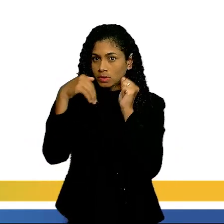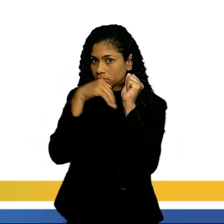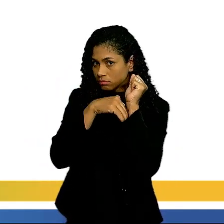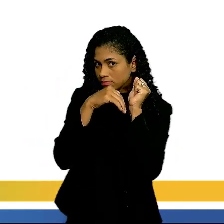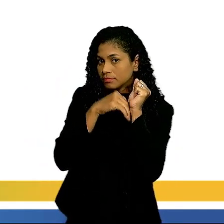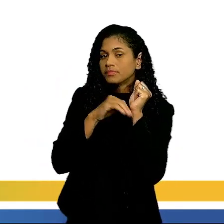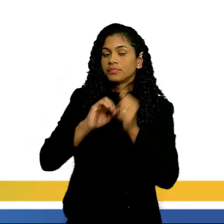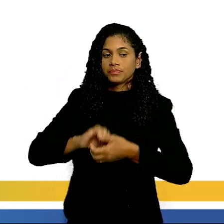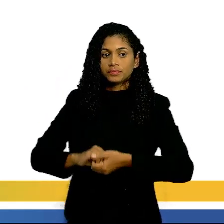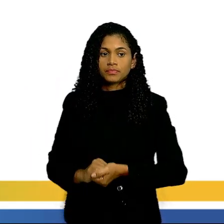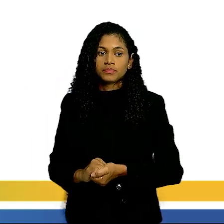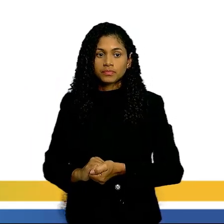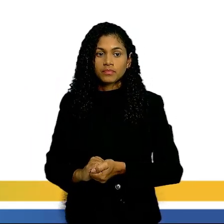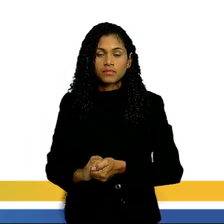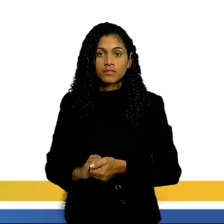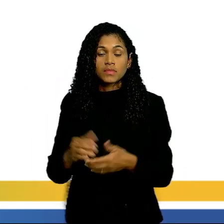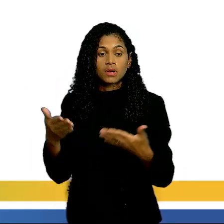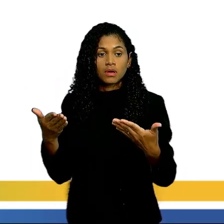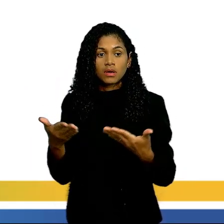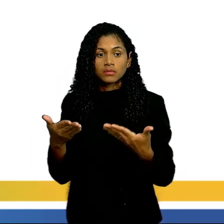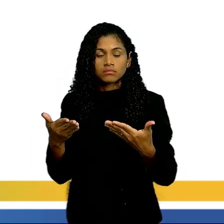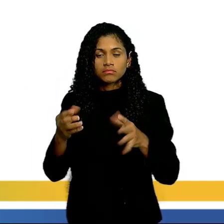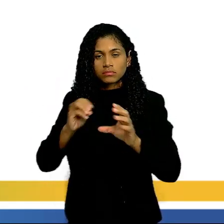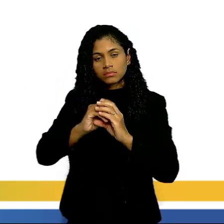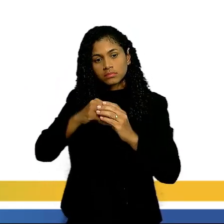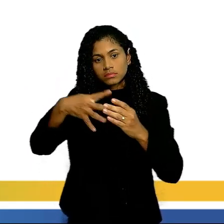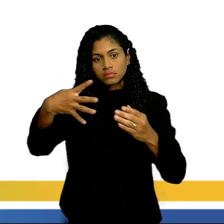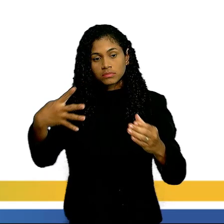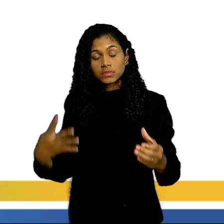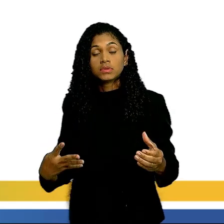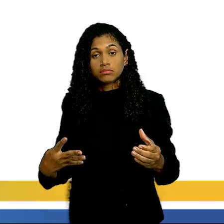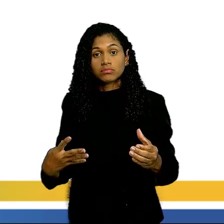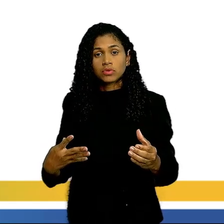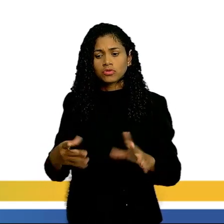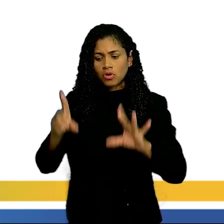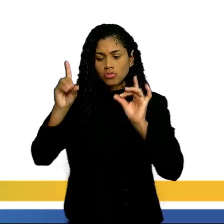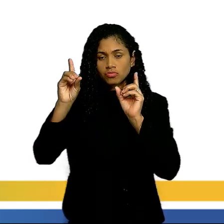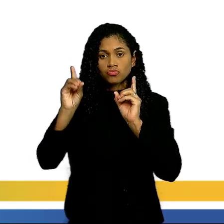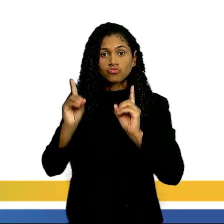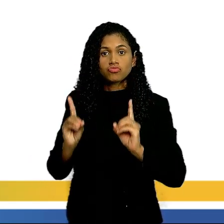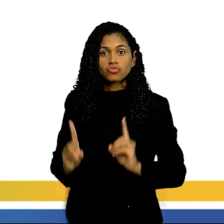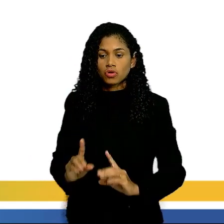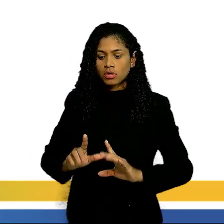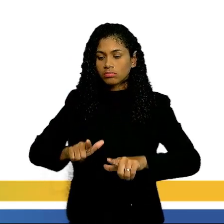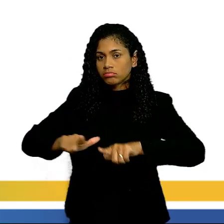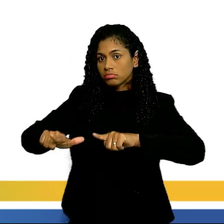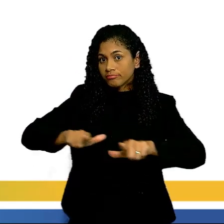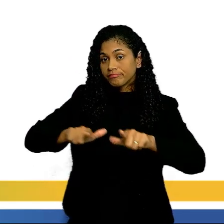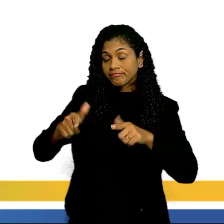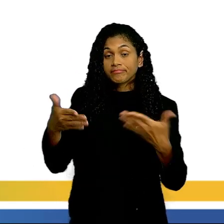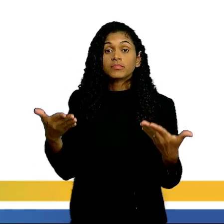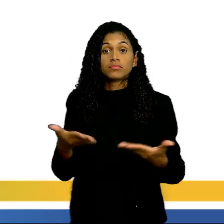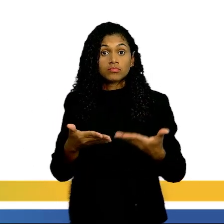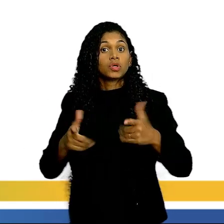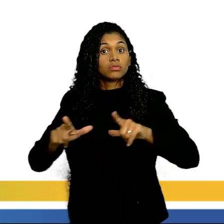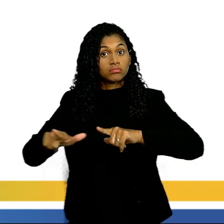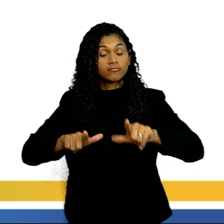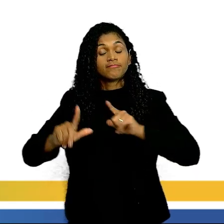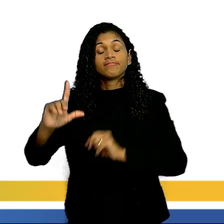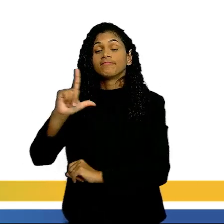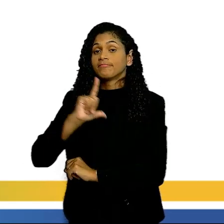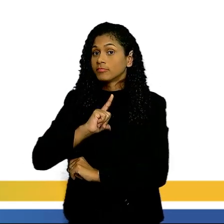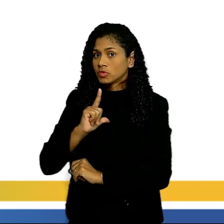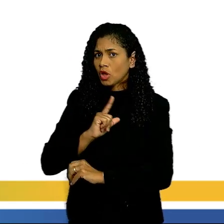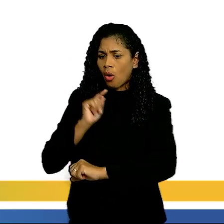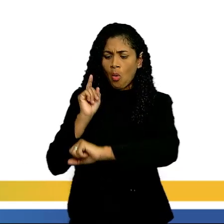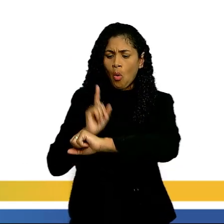novidade, a grande característica do governo Vargas, que são os direitos trabalhistas. Agora, os trabalhadores vão ter uma jornada